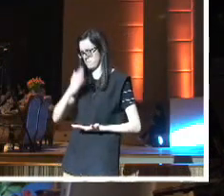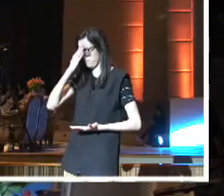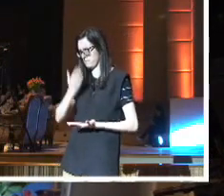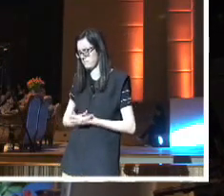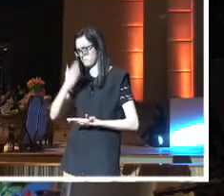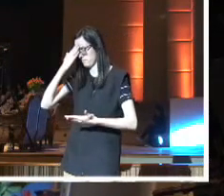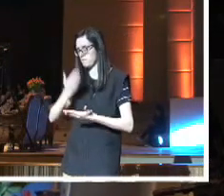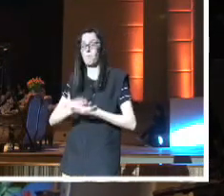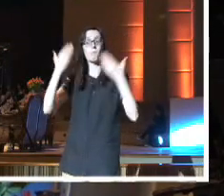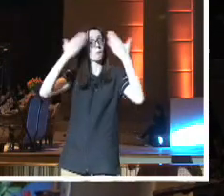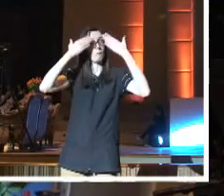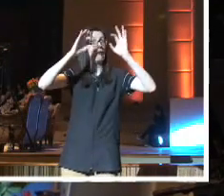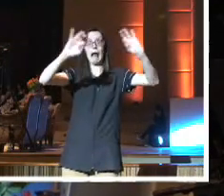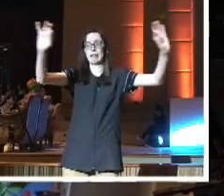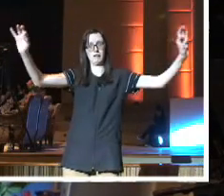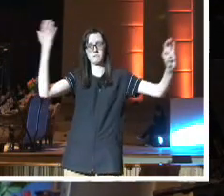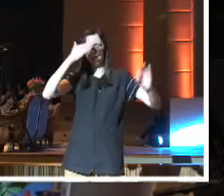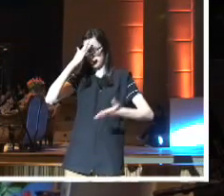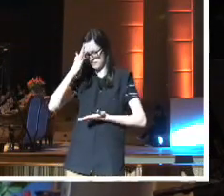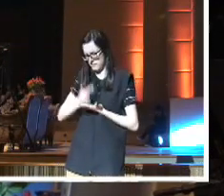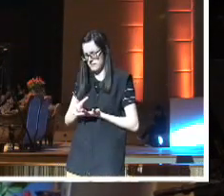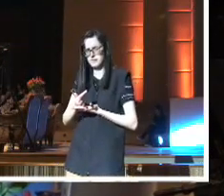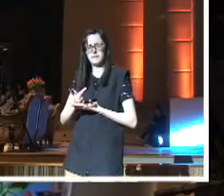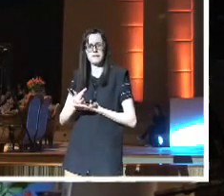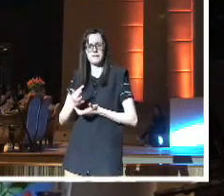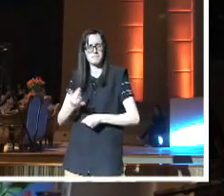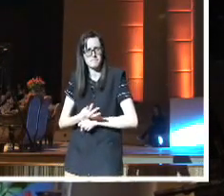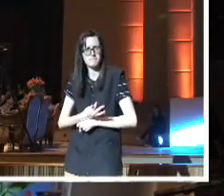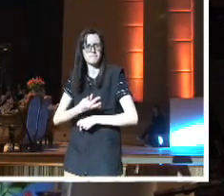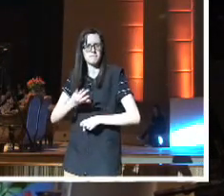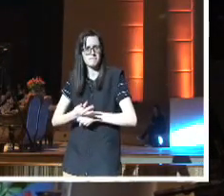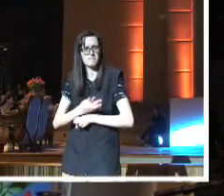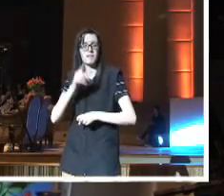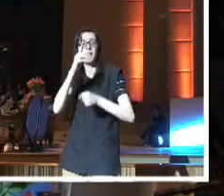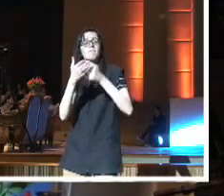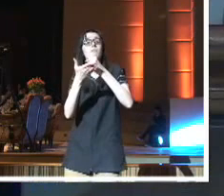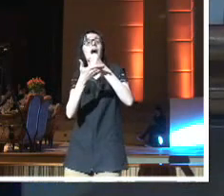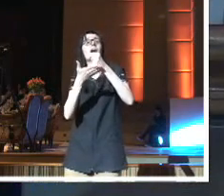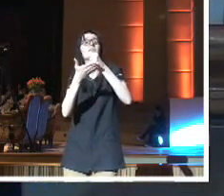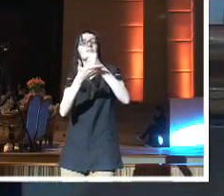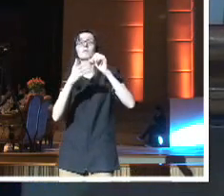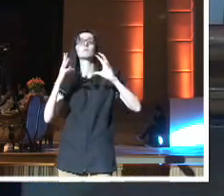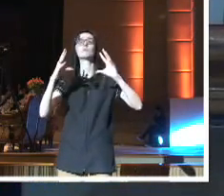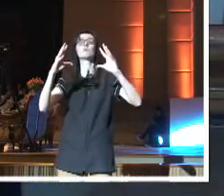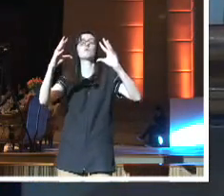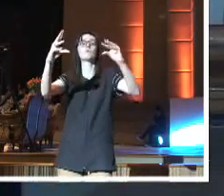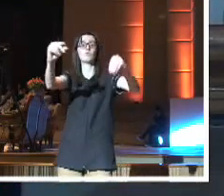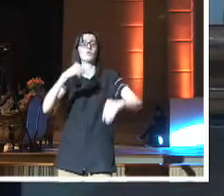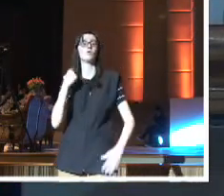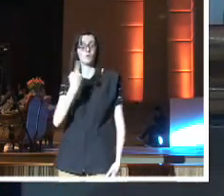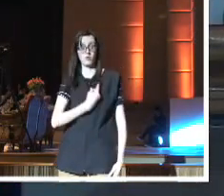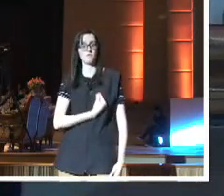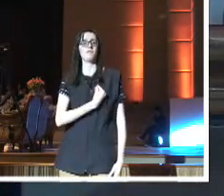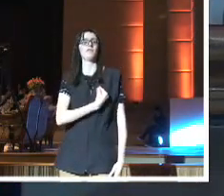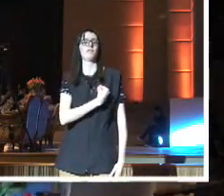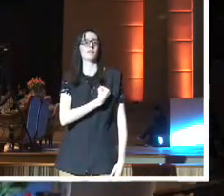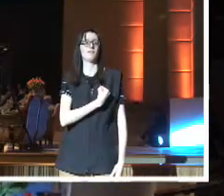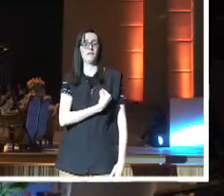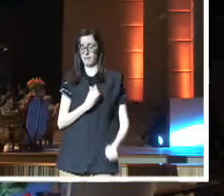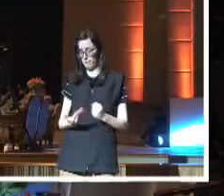A fé é o alicerce sobre o qual a gente vive,